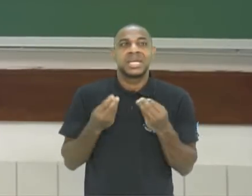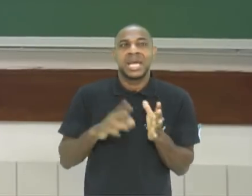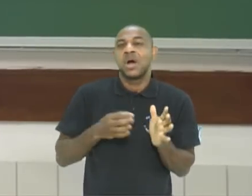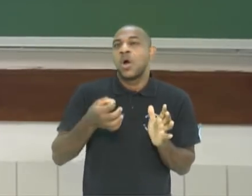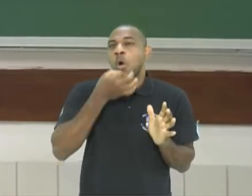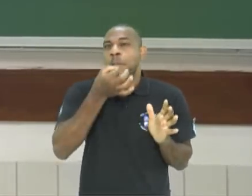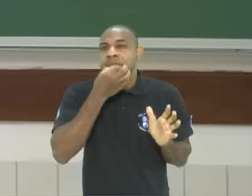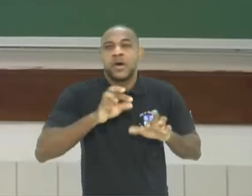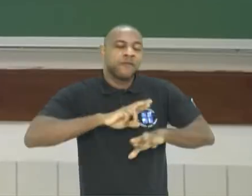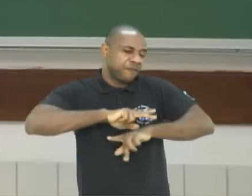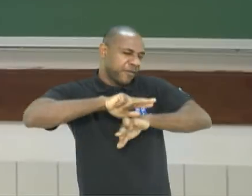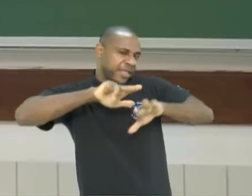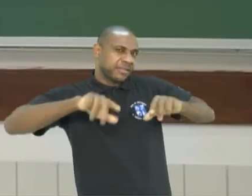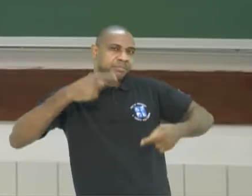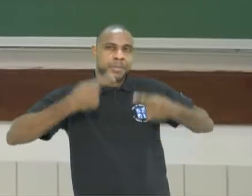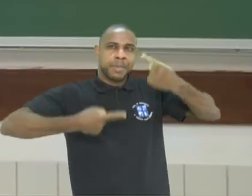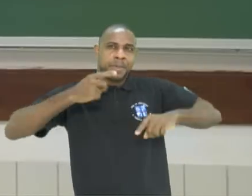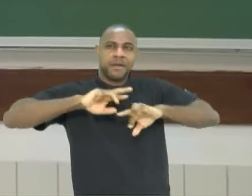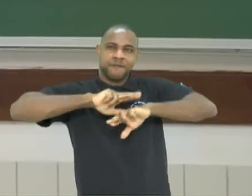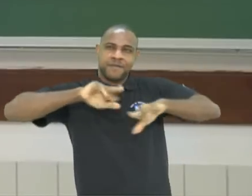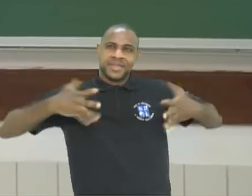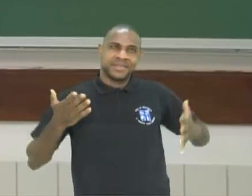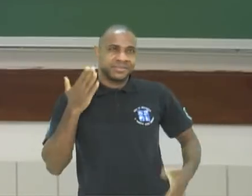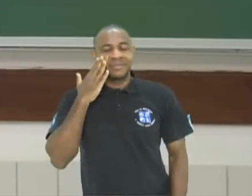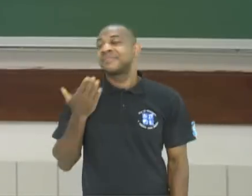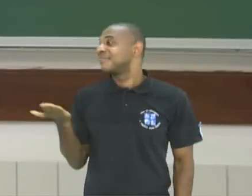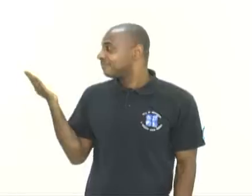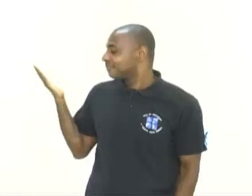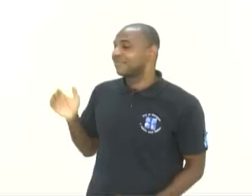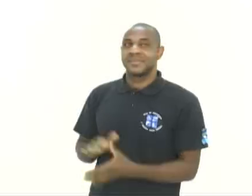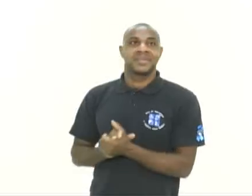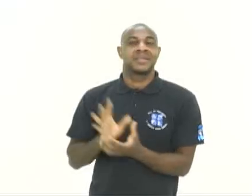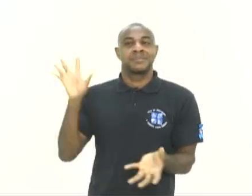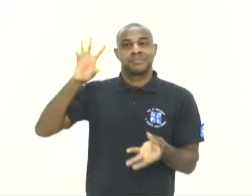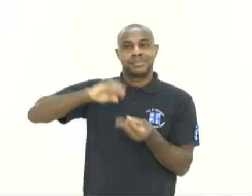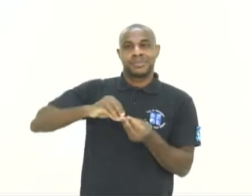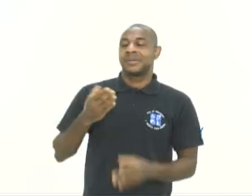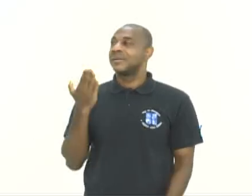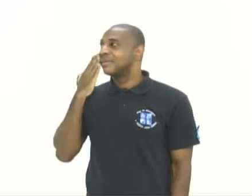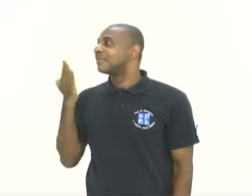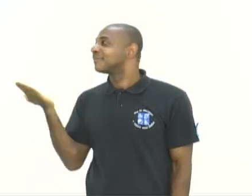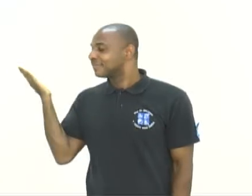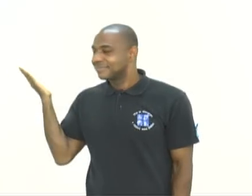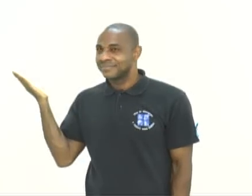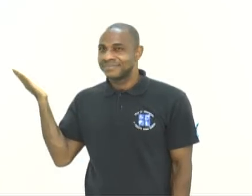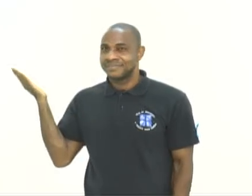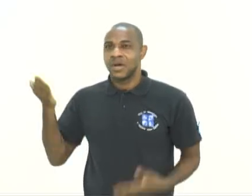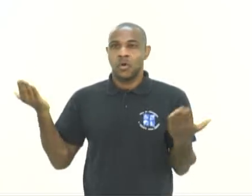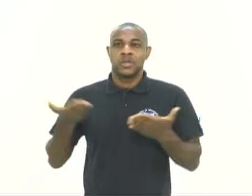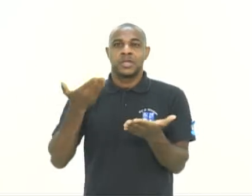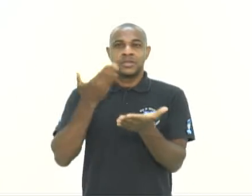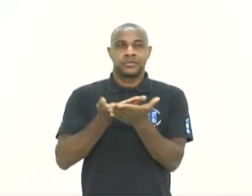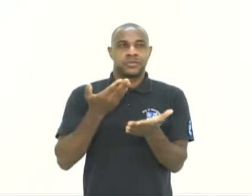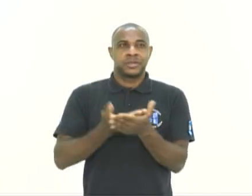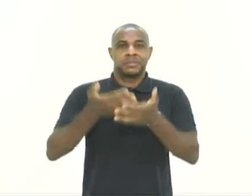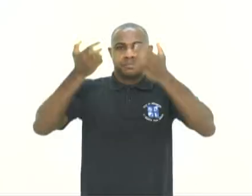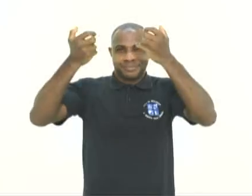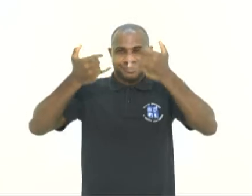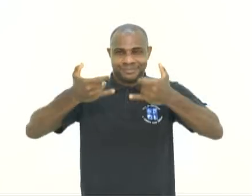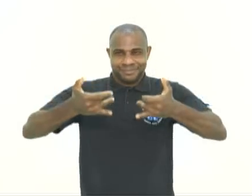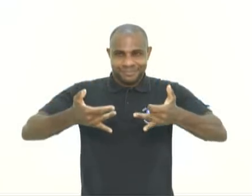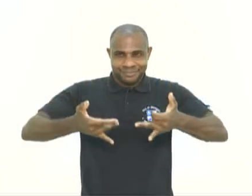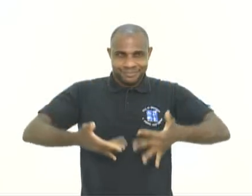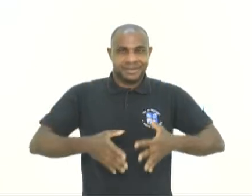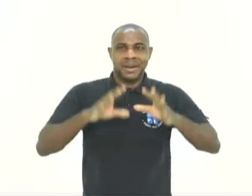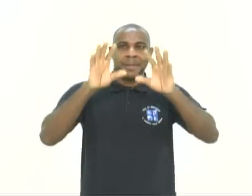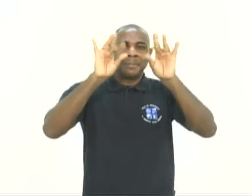opiniões diferentes? Para a gente relembrar o que nós vimos hoje, o artigo de opinião é um gênero da esfera jornalística. O texto de